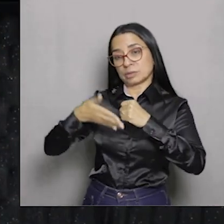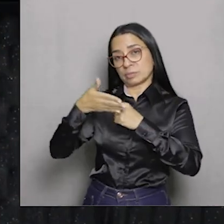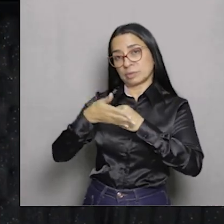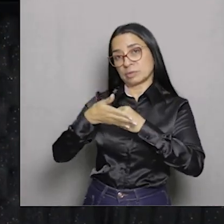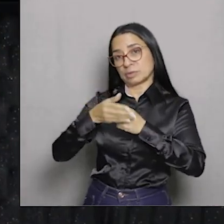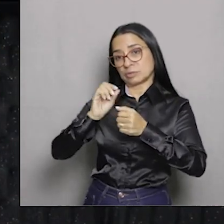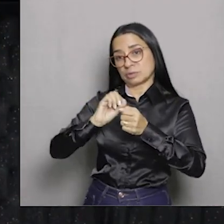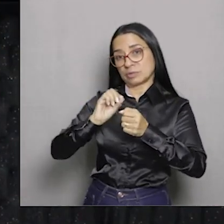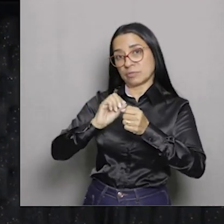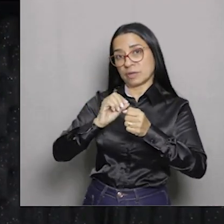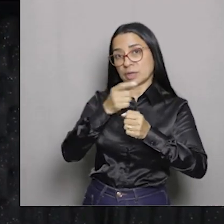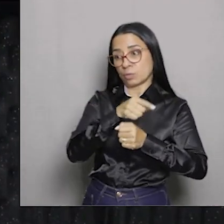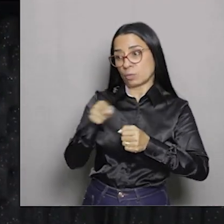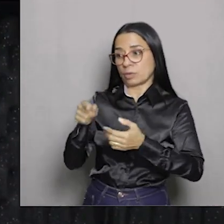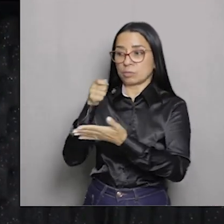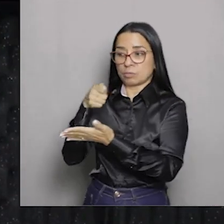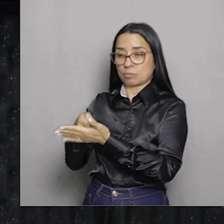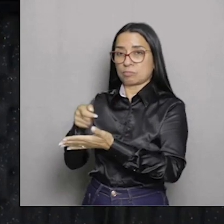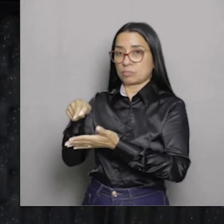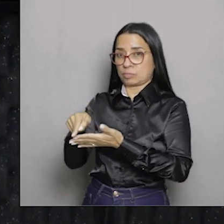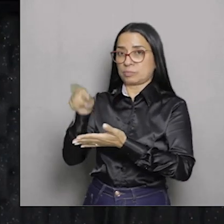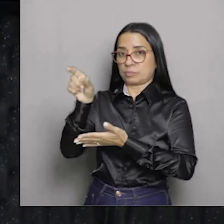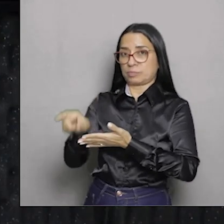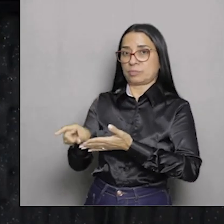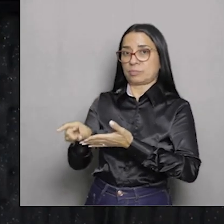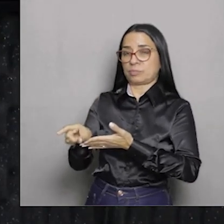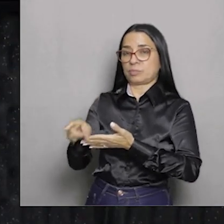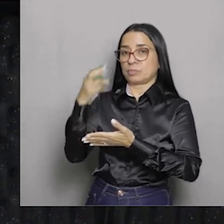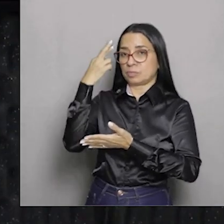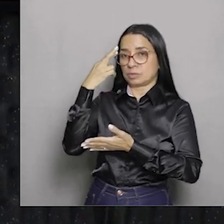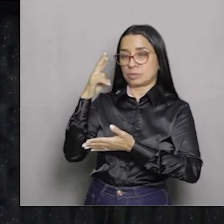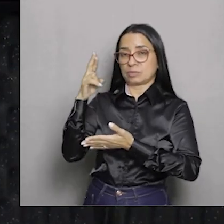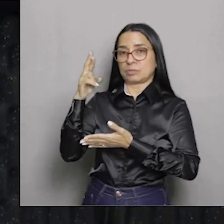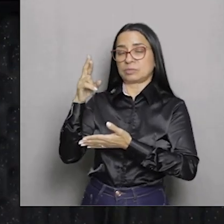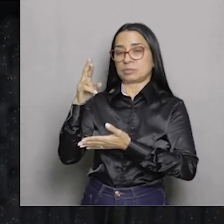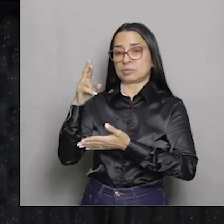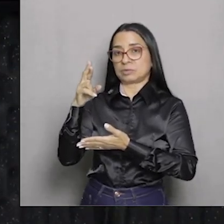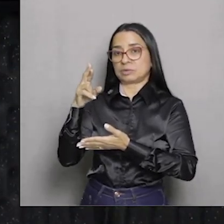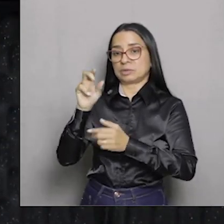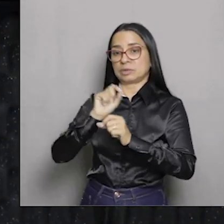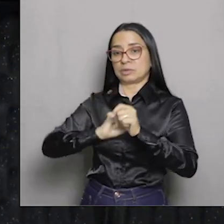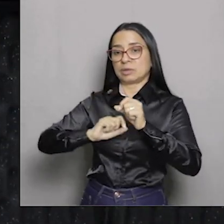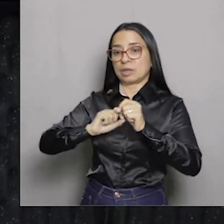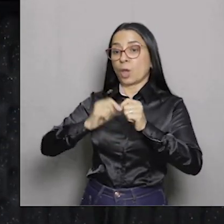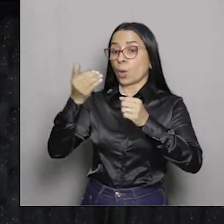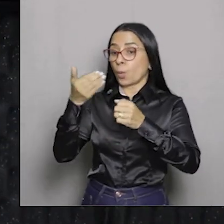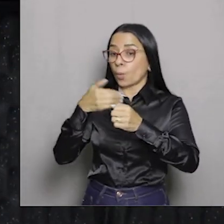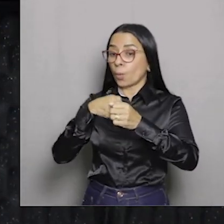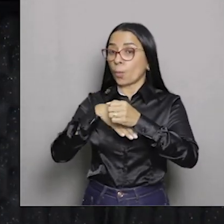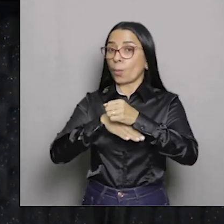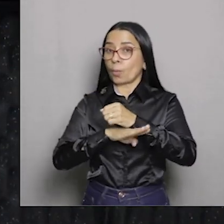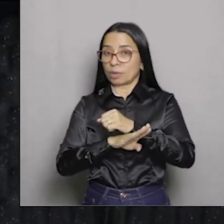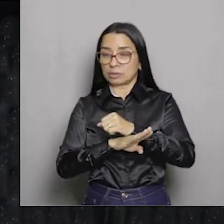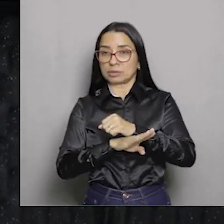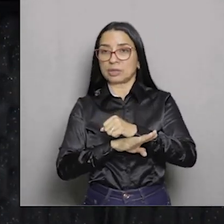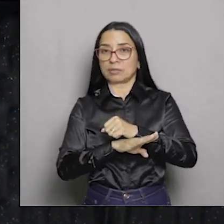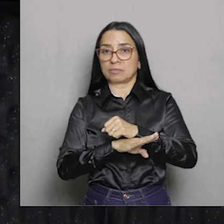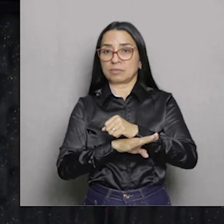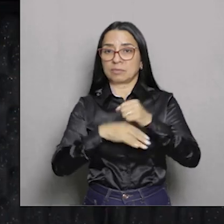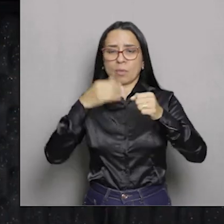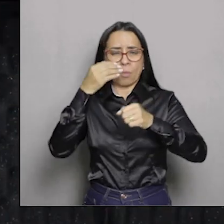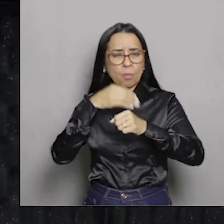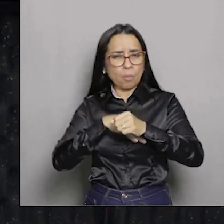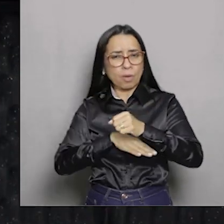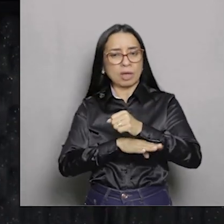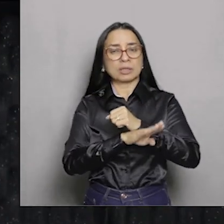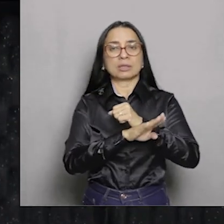para ser feito para os seus senhores. E por conta disso, eles guardavam, eles iam